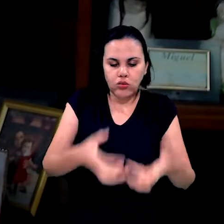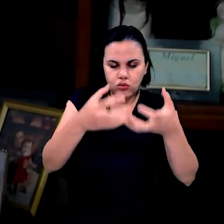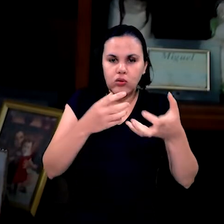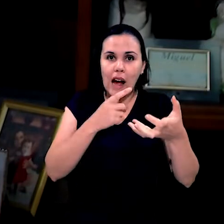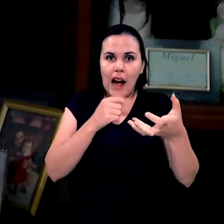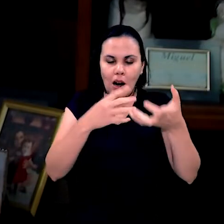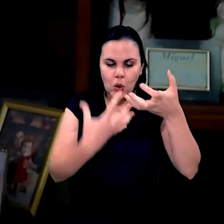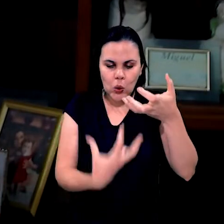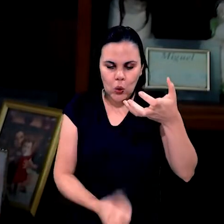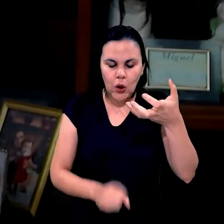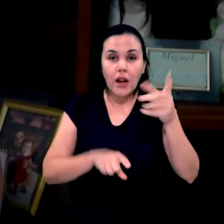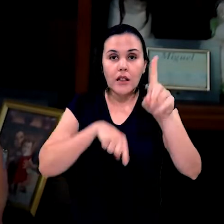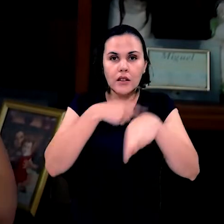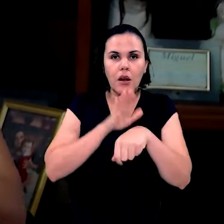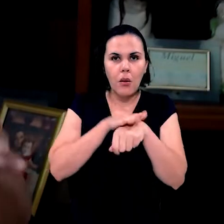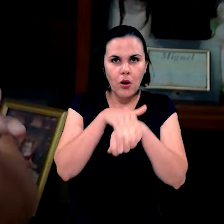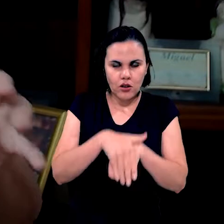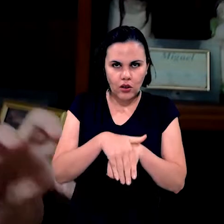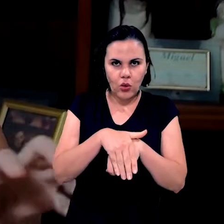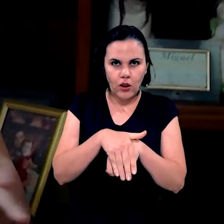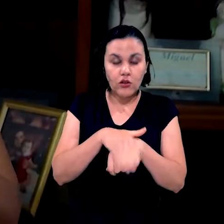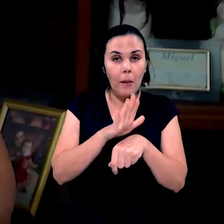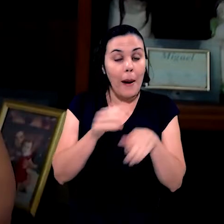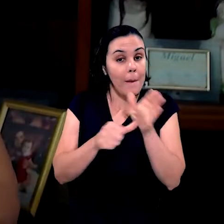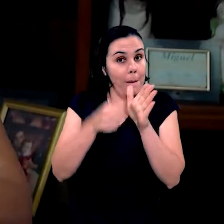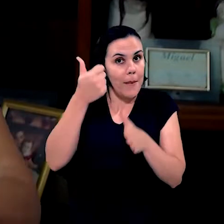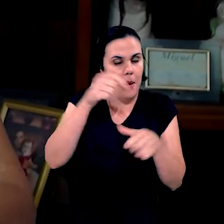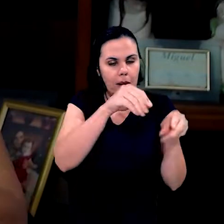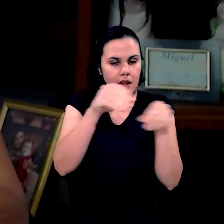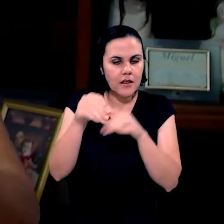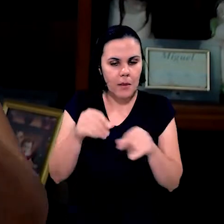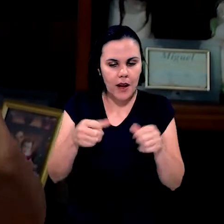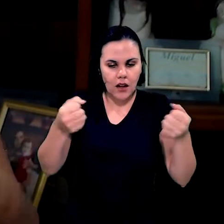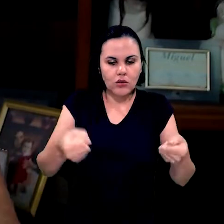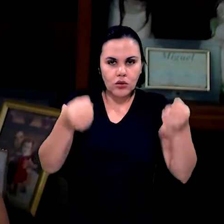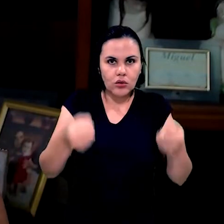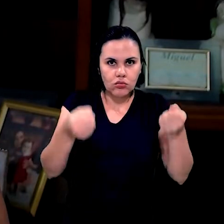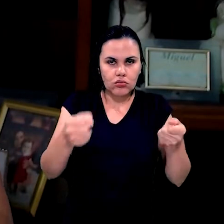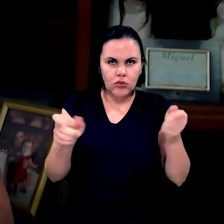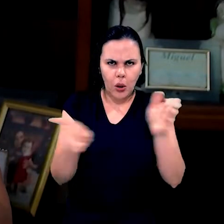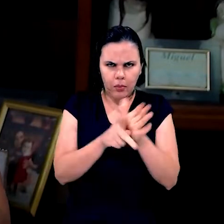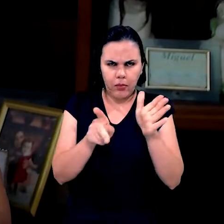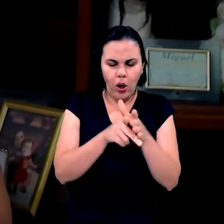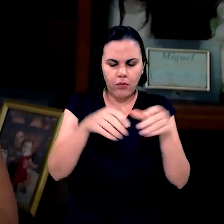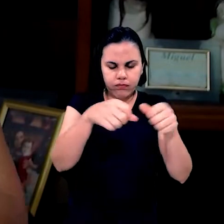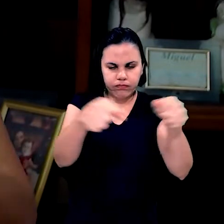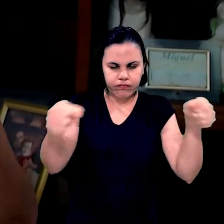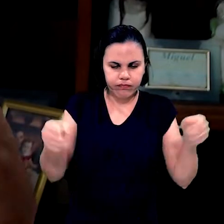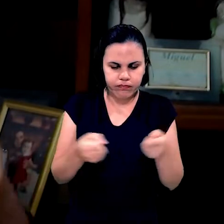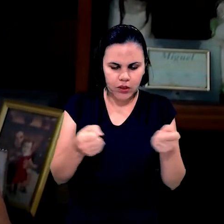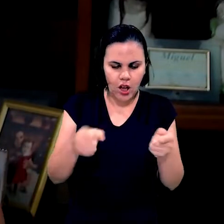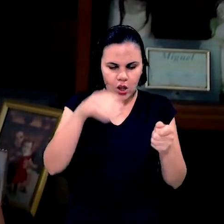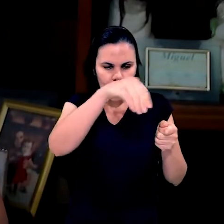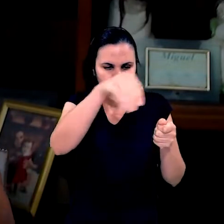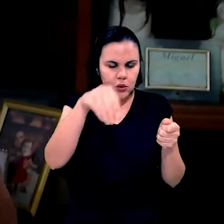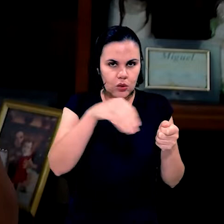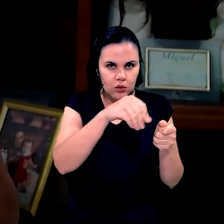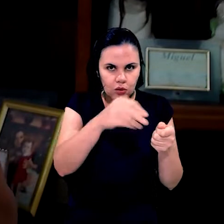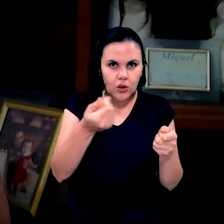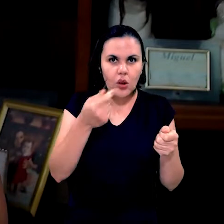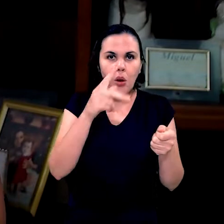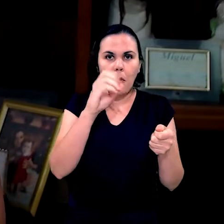à noite é distribuído, primeiro ele é temperado, porque você põe dentro do saco mesmo, aquele saco do arroz. Ele é